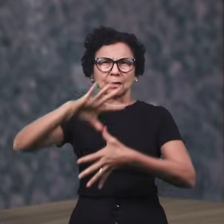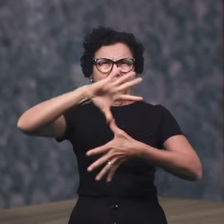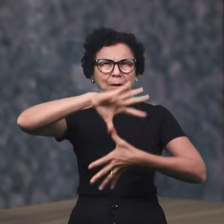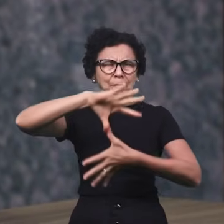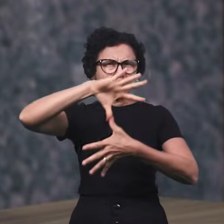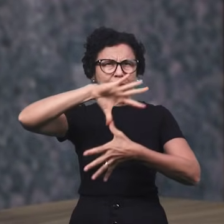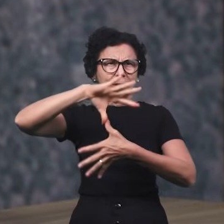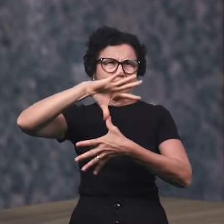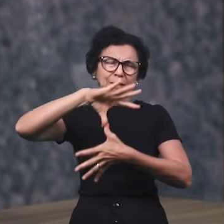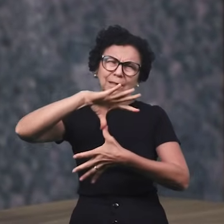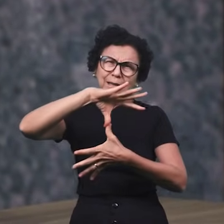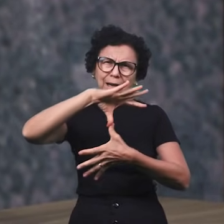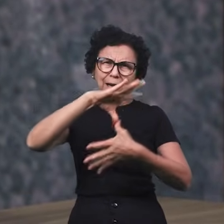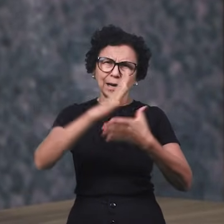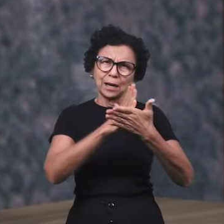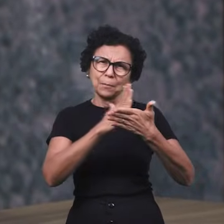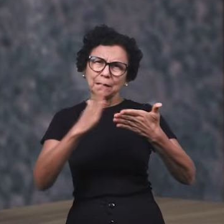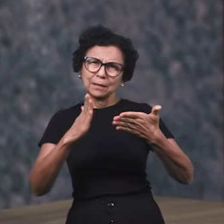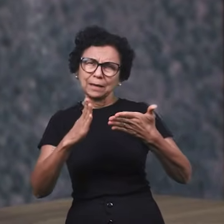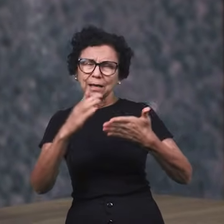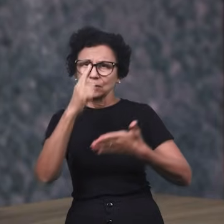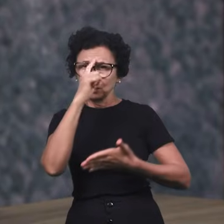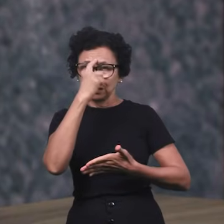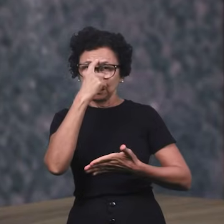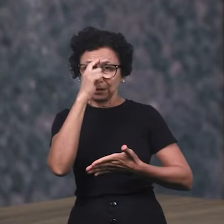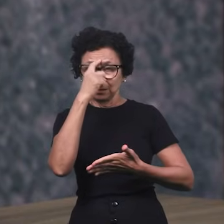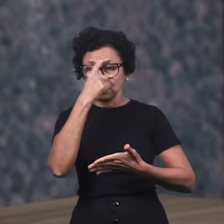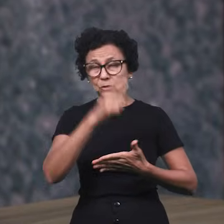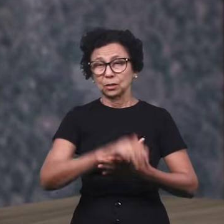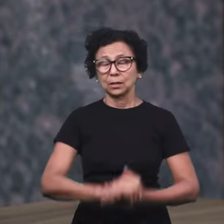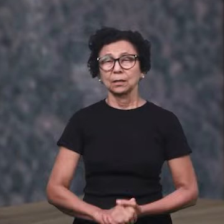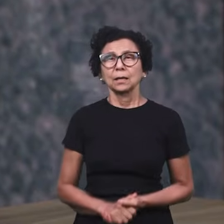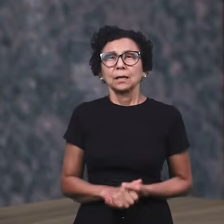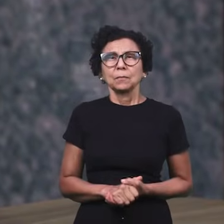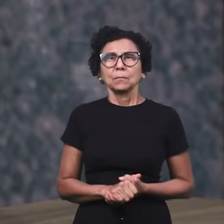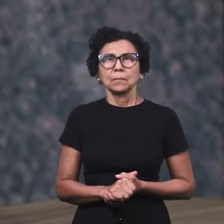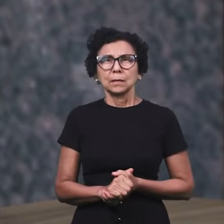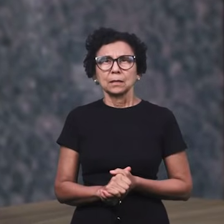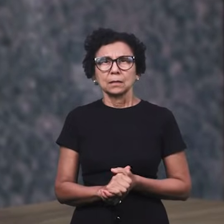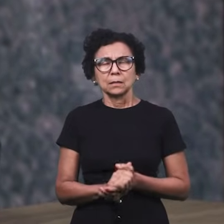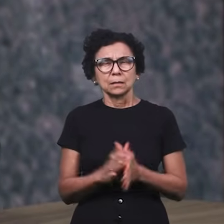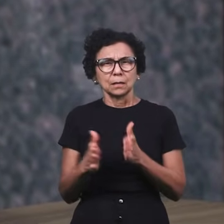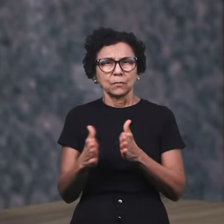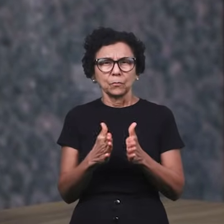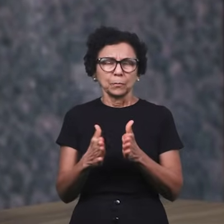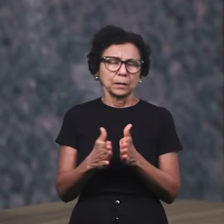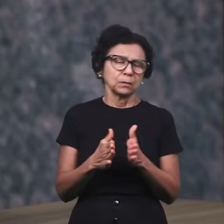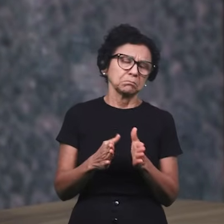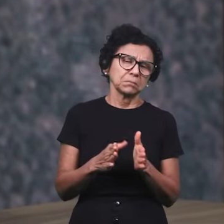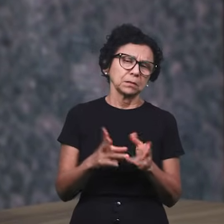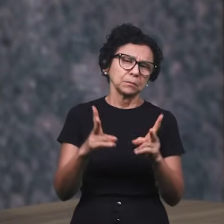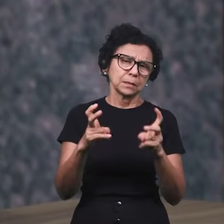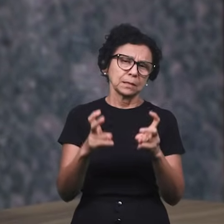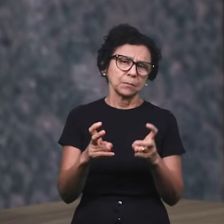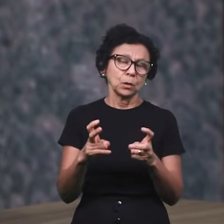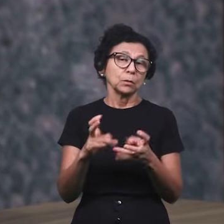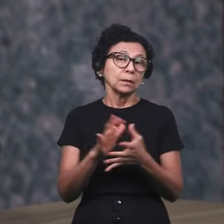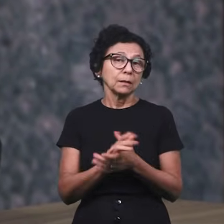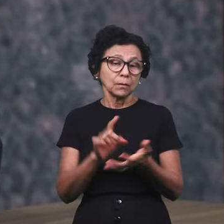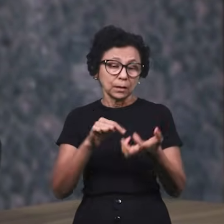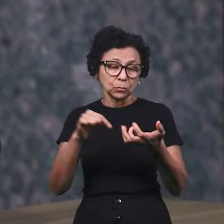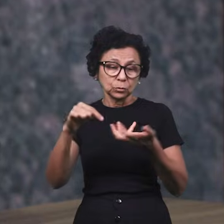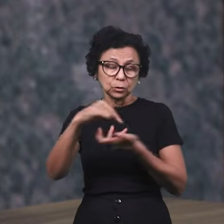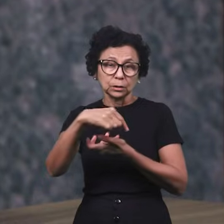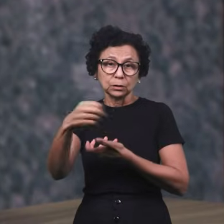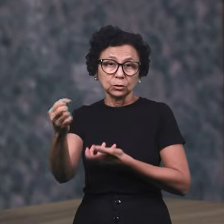chegou à conclusão, não se sabe exatamente em que ano, mas talvez entre 1513 e 1506, ele percebeu que era um novo continente. Os europeus